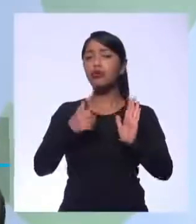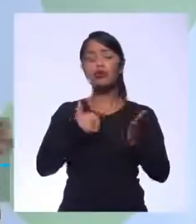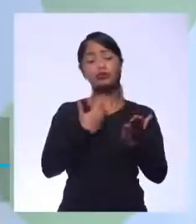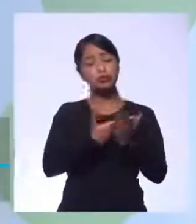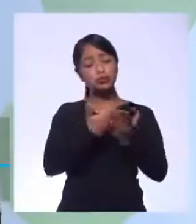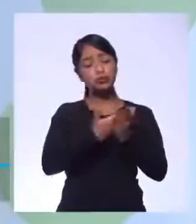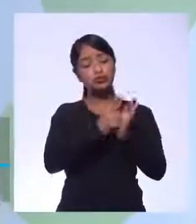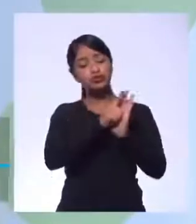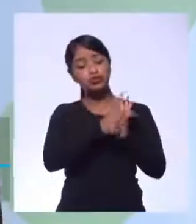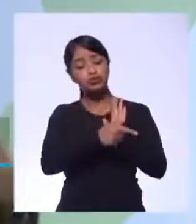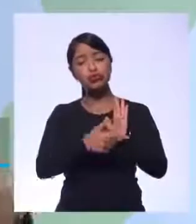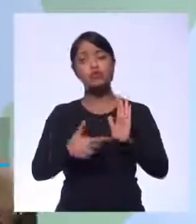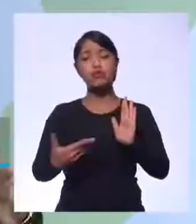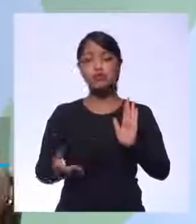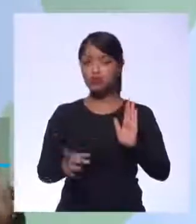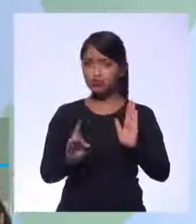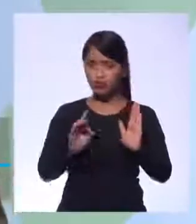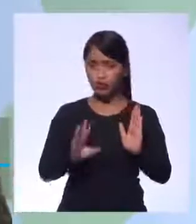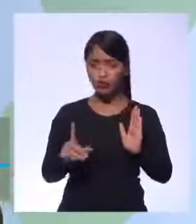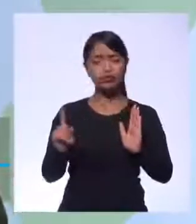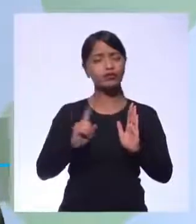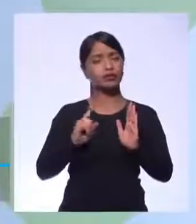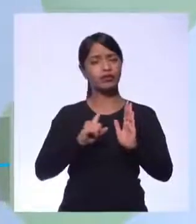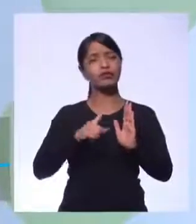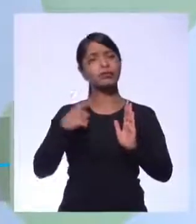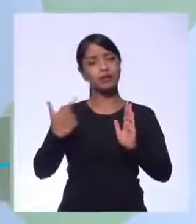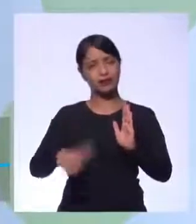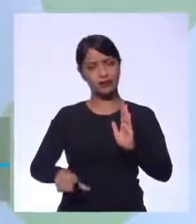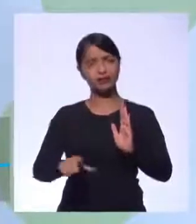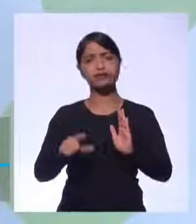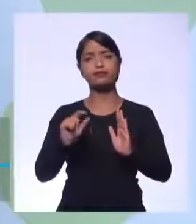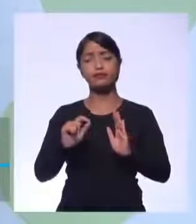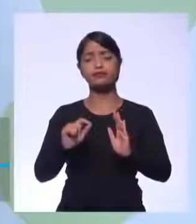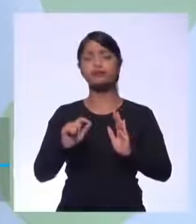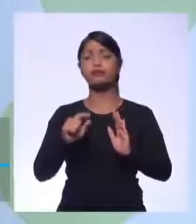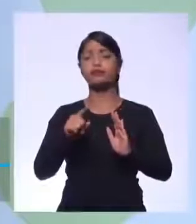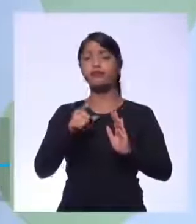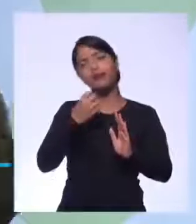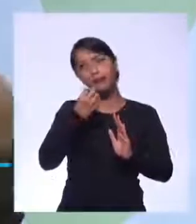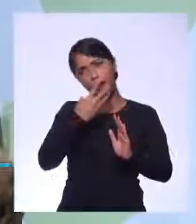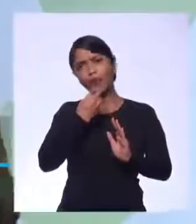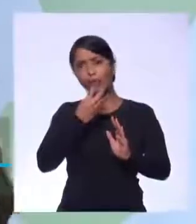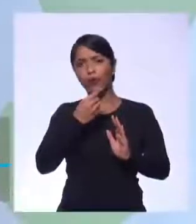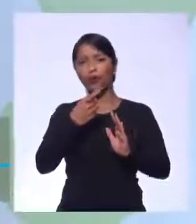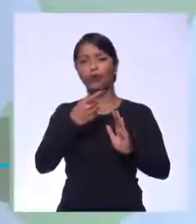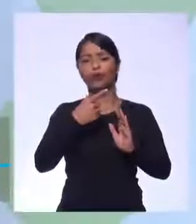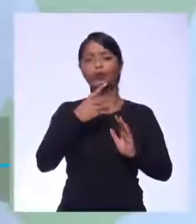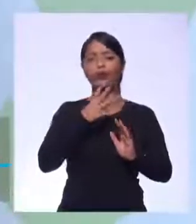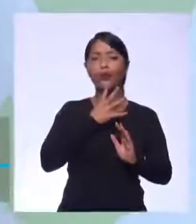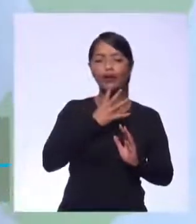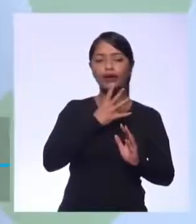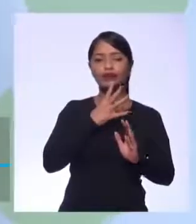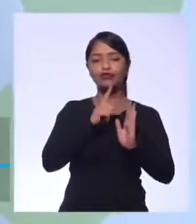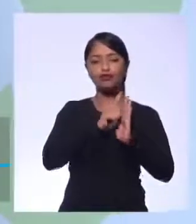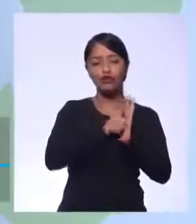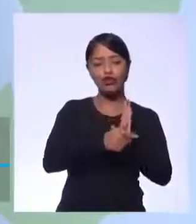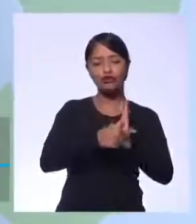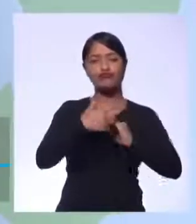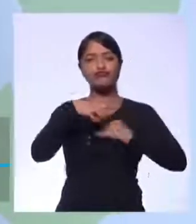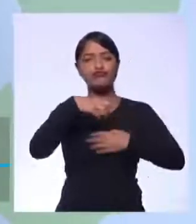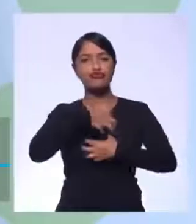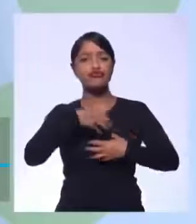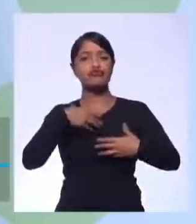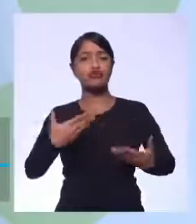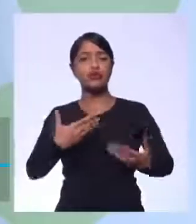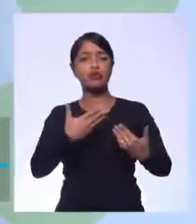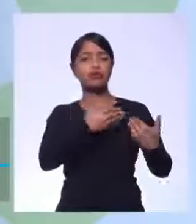gênero textual, que a gente sempre está acostumado a fazer. Óbvio, é sempre bom conhecer os tipos e gêneros textuais, saber a função